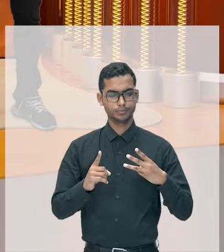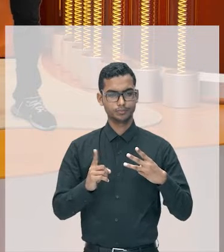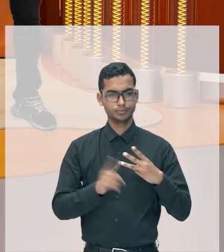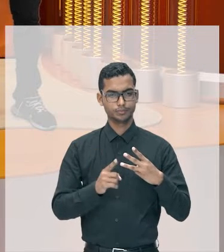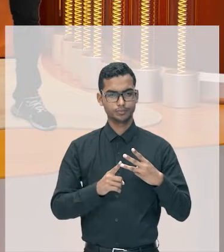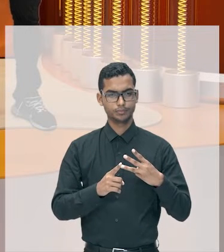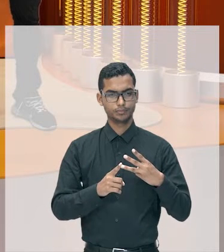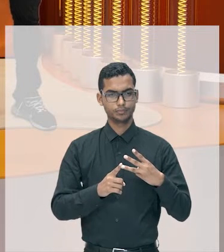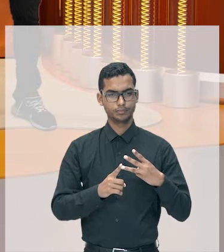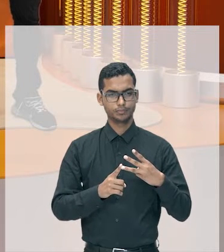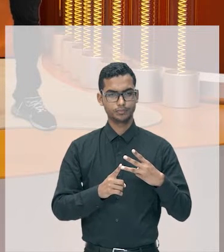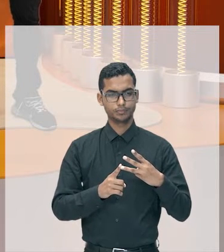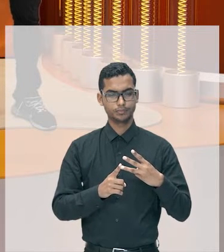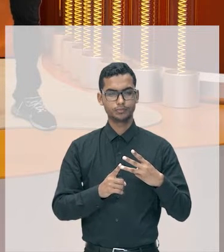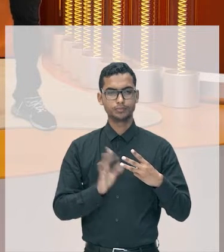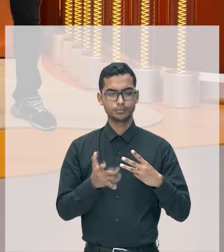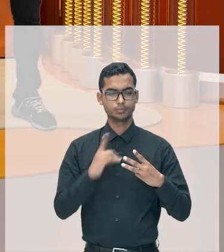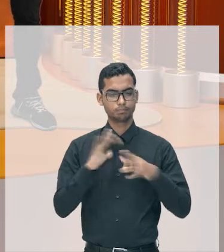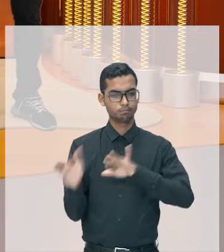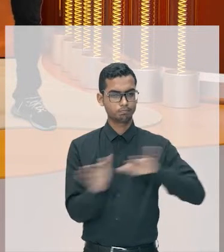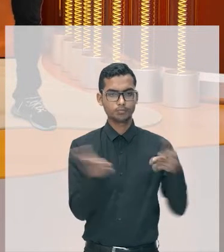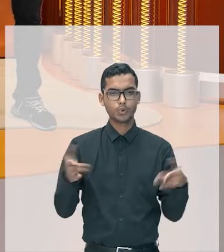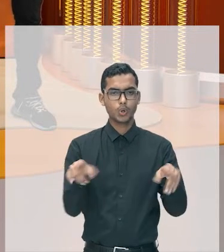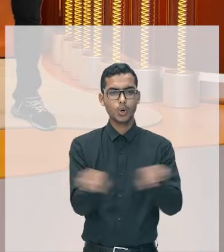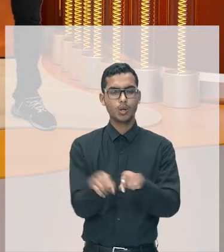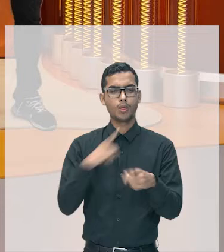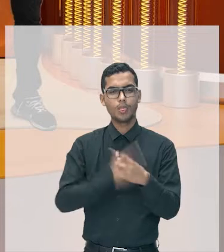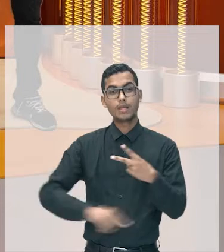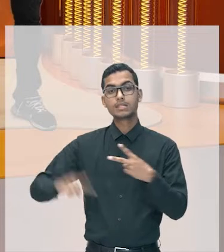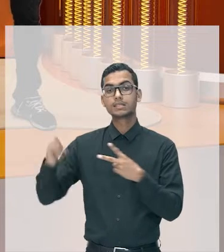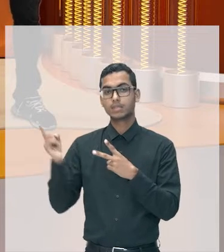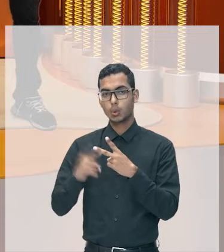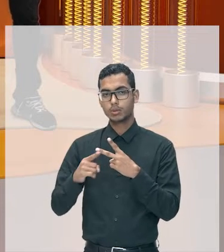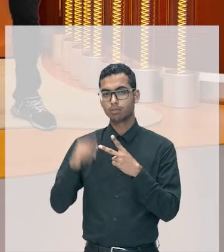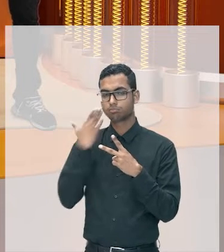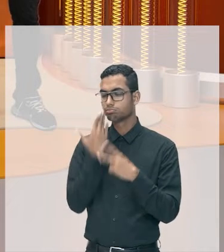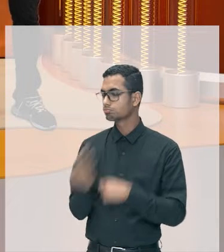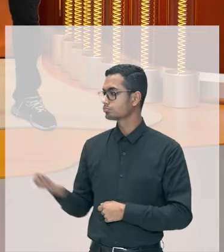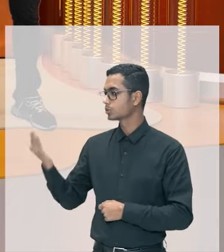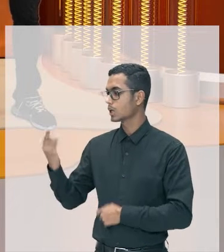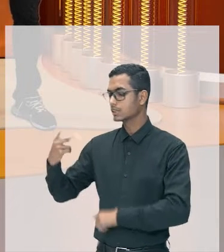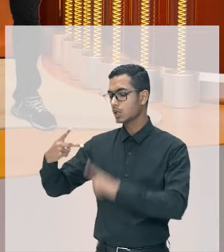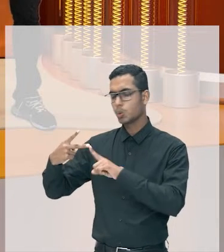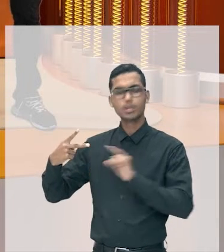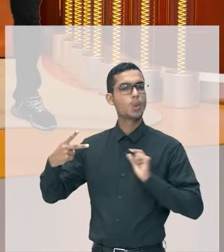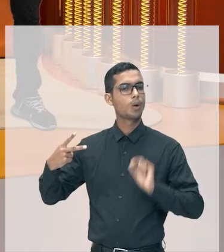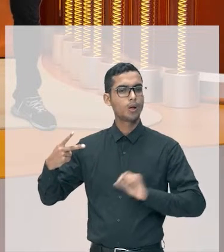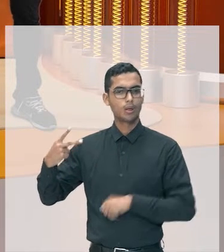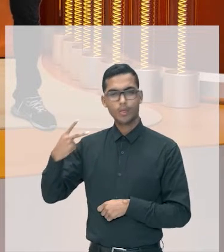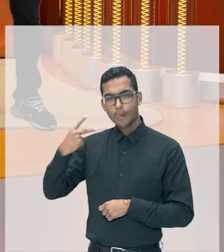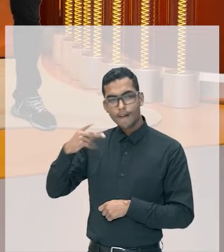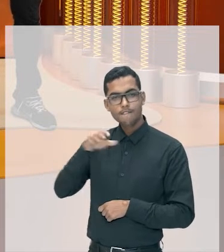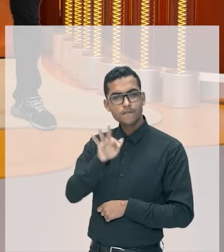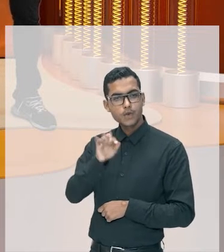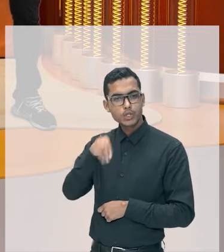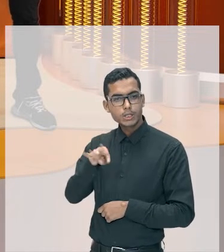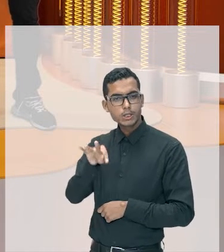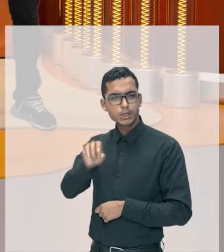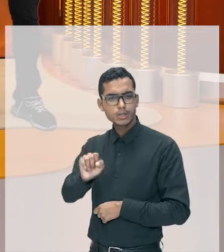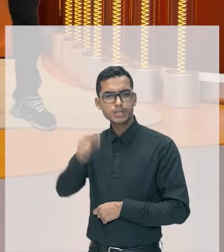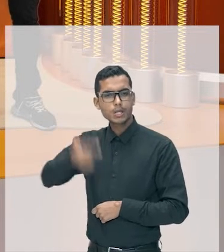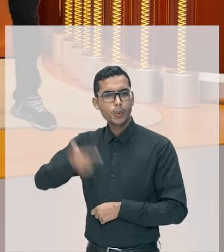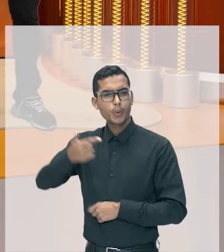fontes secundárias. Elas são interpretações, análises ou relatórios feitos após um evento